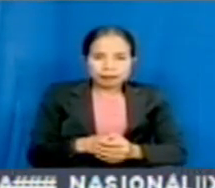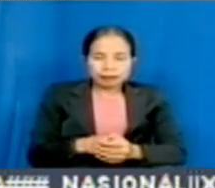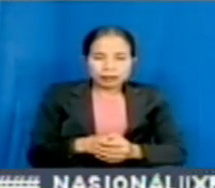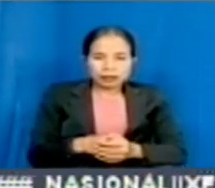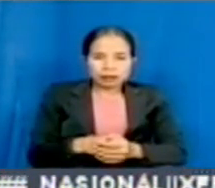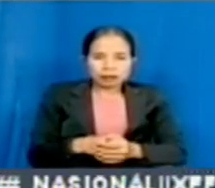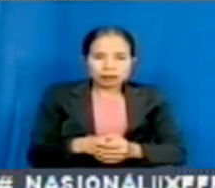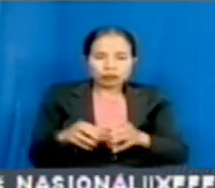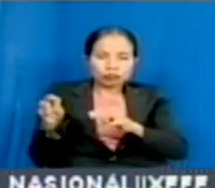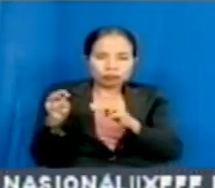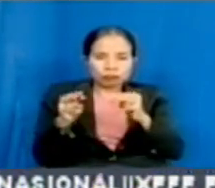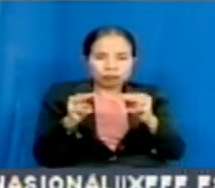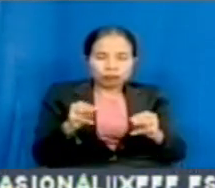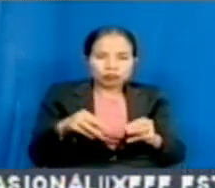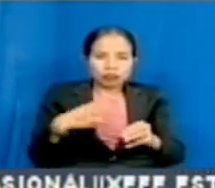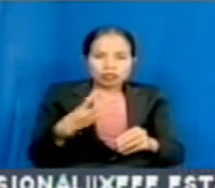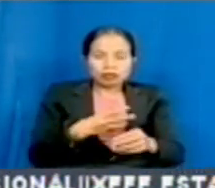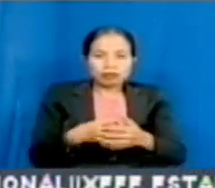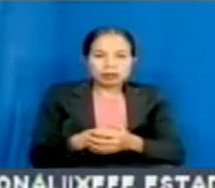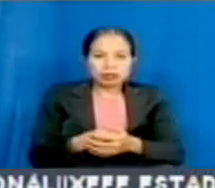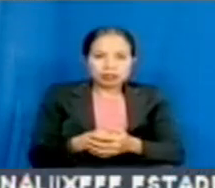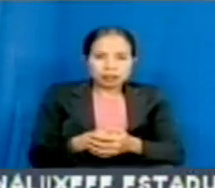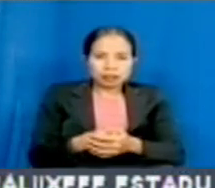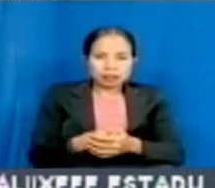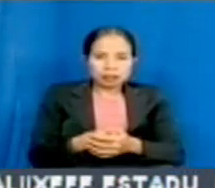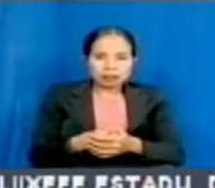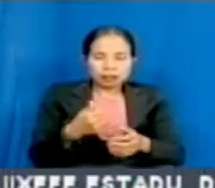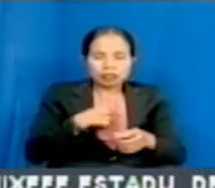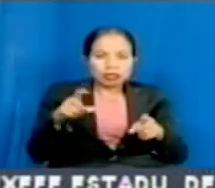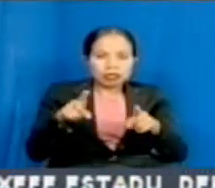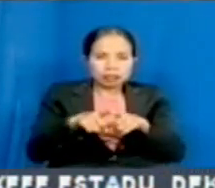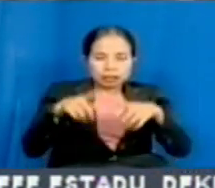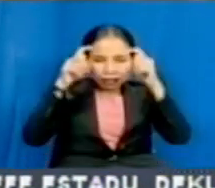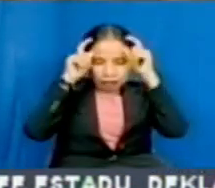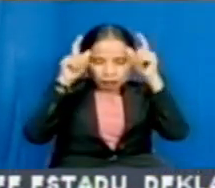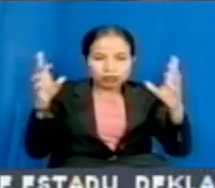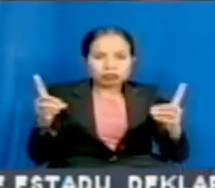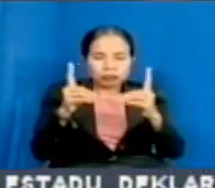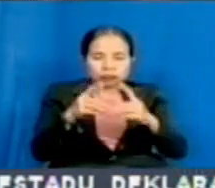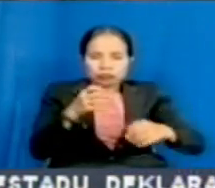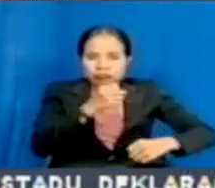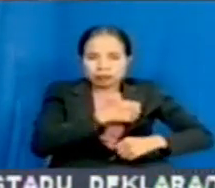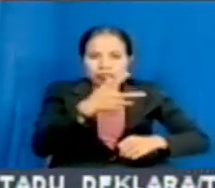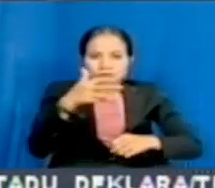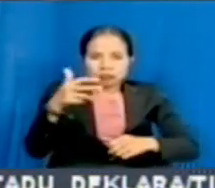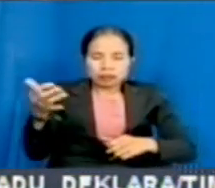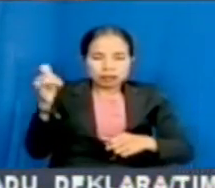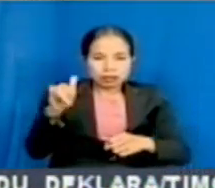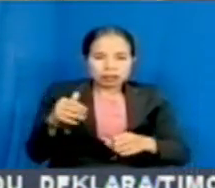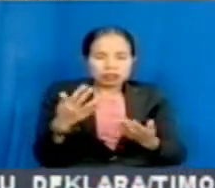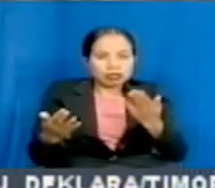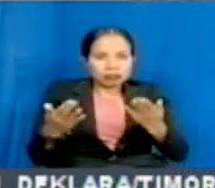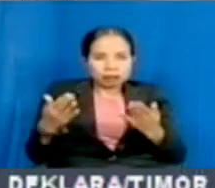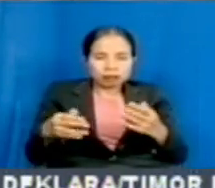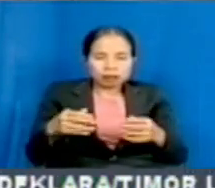consegue forma a minha identidade no dar Timor-Uan, atasor invasores chineses ida. No tanto, até de halo comparação,